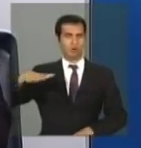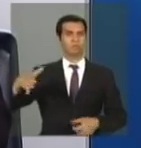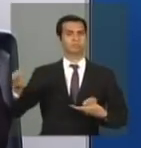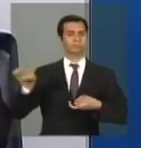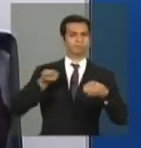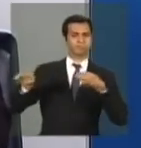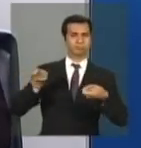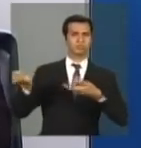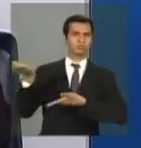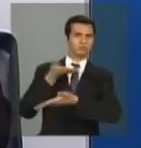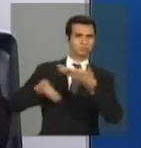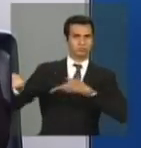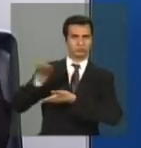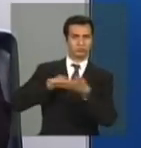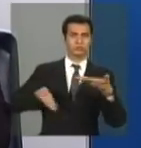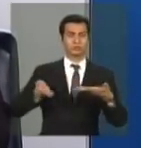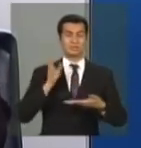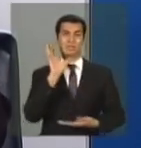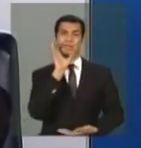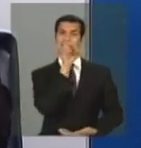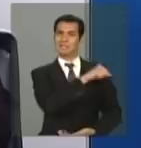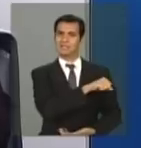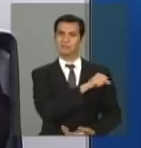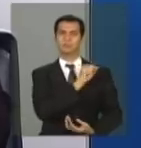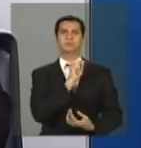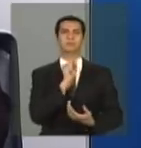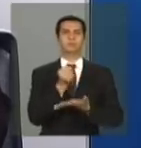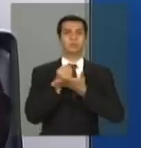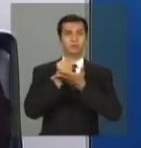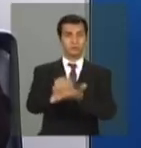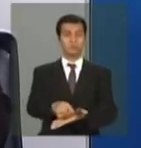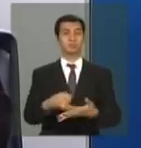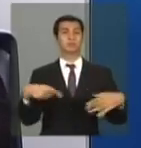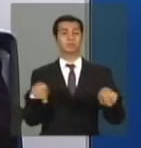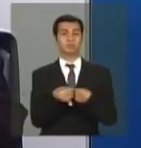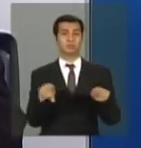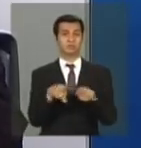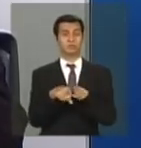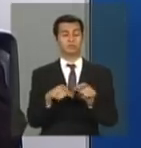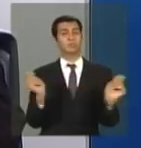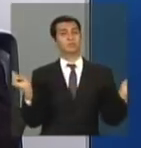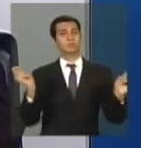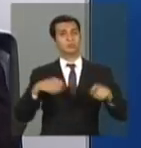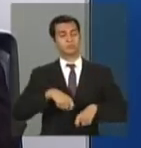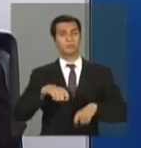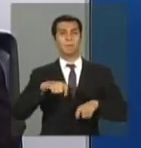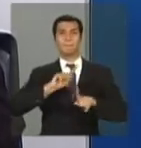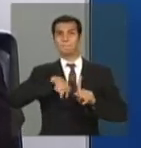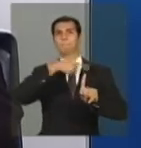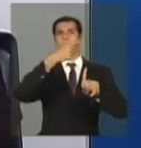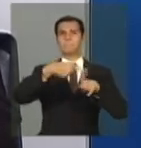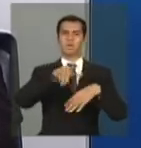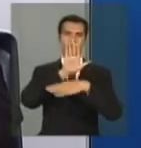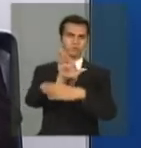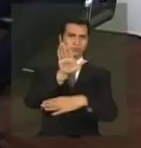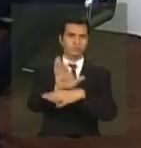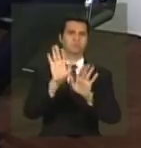isso aconteça de uma forma rápida e isso não traga maiores prejuízos para a família.